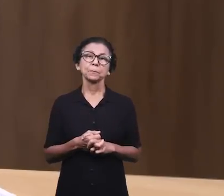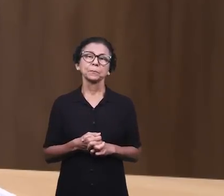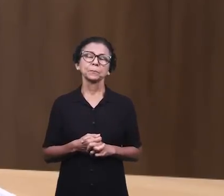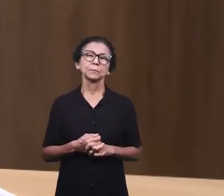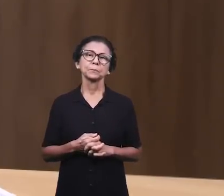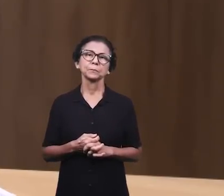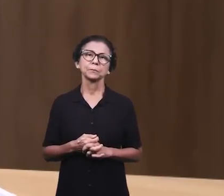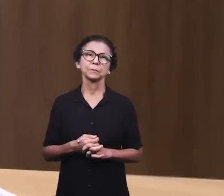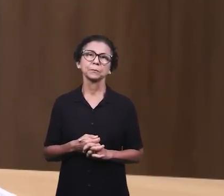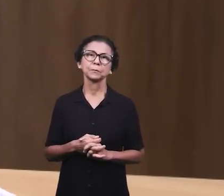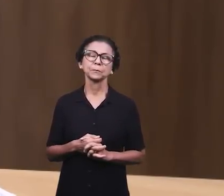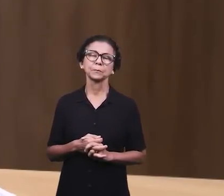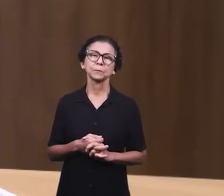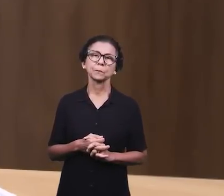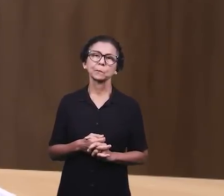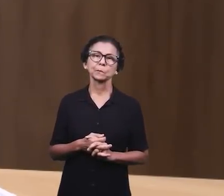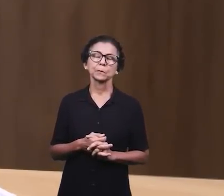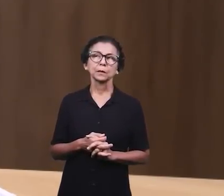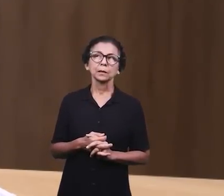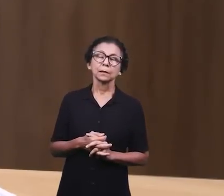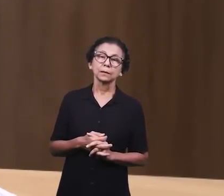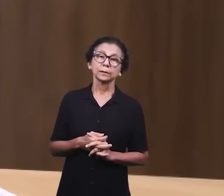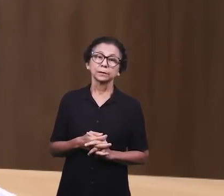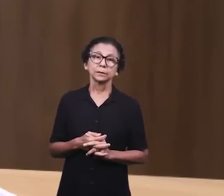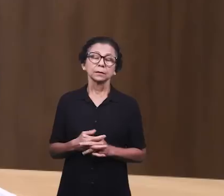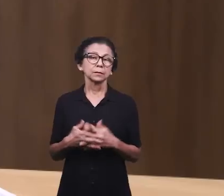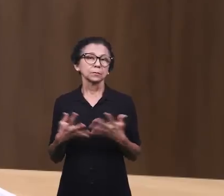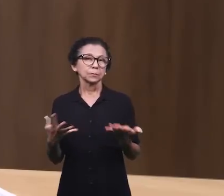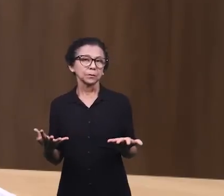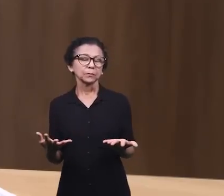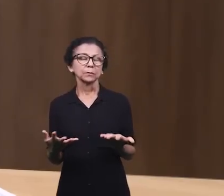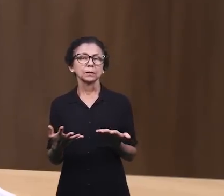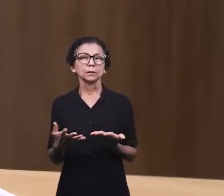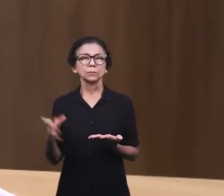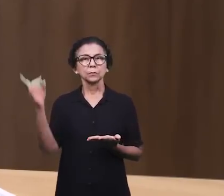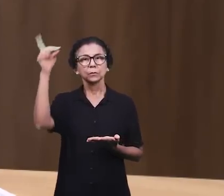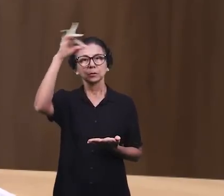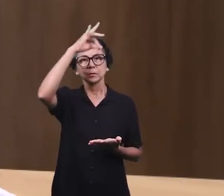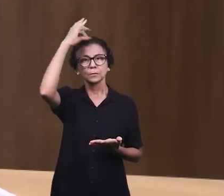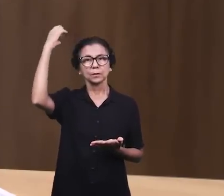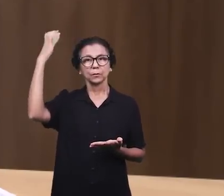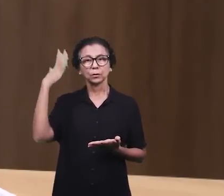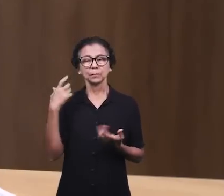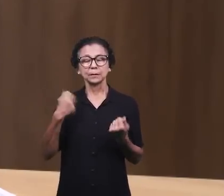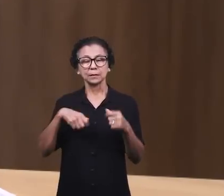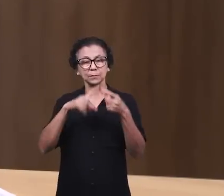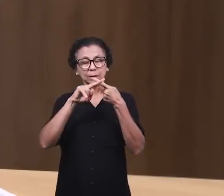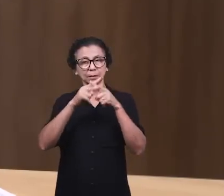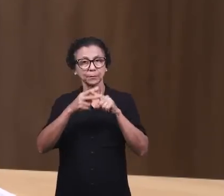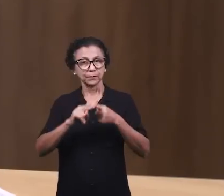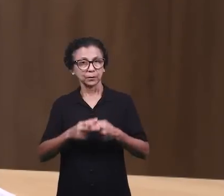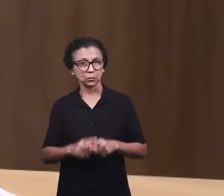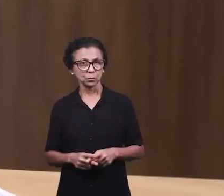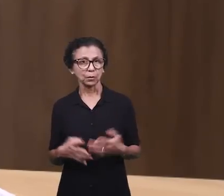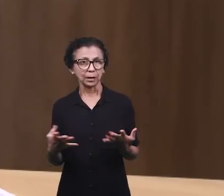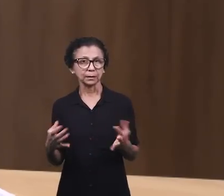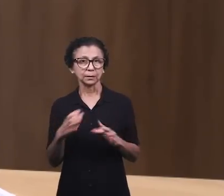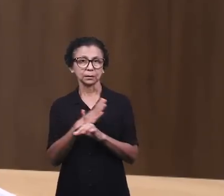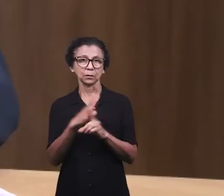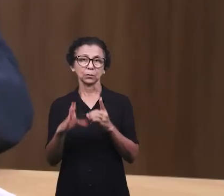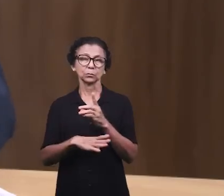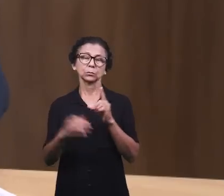conosco, o pastor Gilson falou aqui, nós vamos ter que aperfeiçoar isso e, através do governo, nós, de